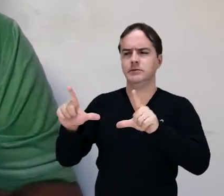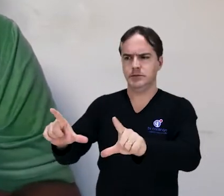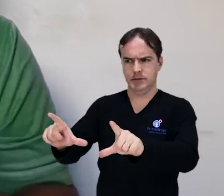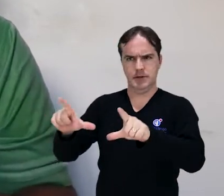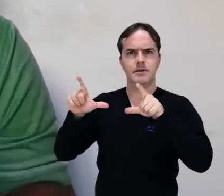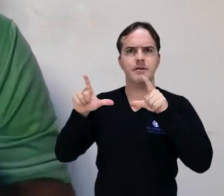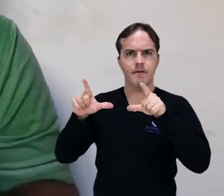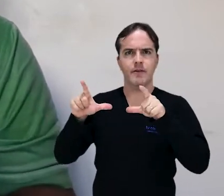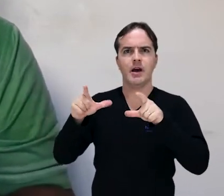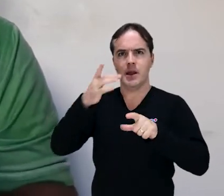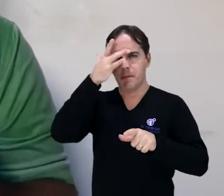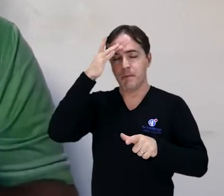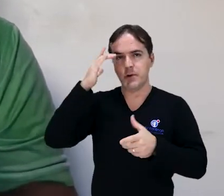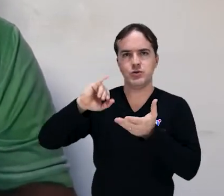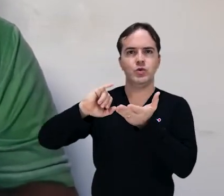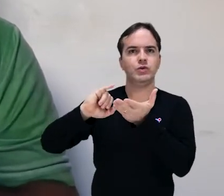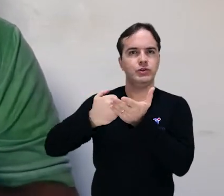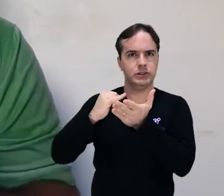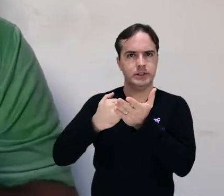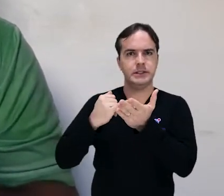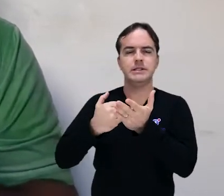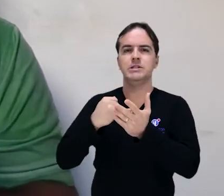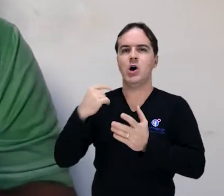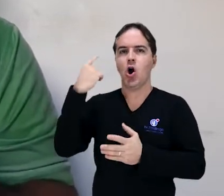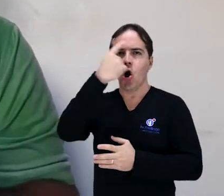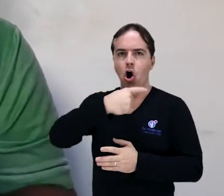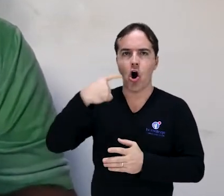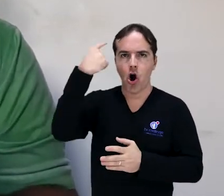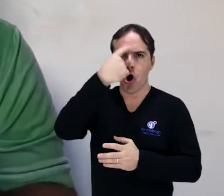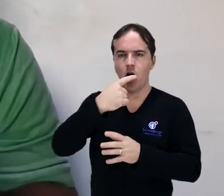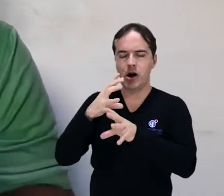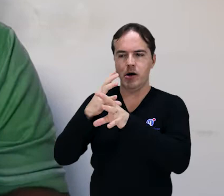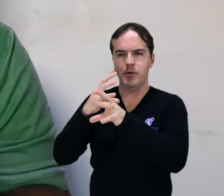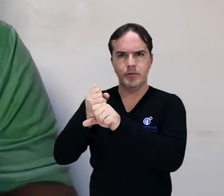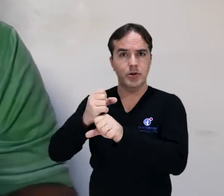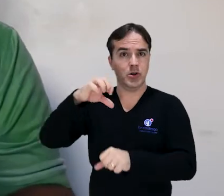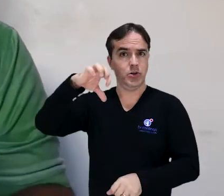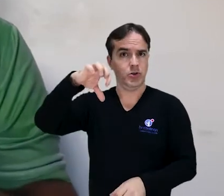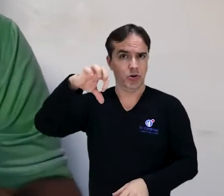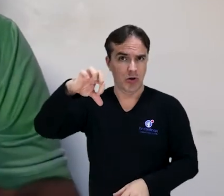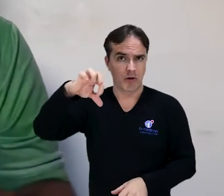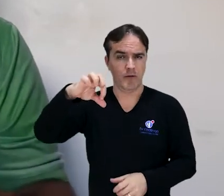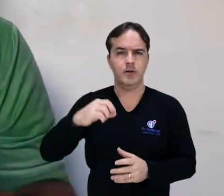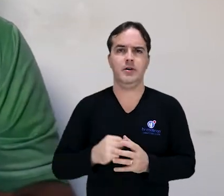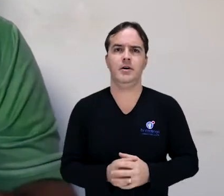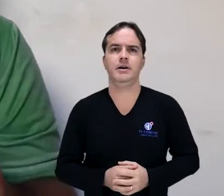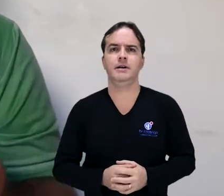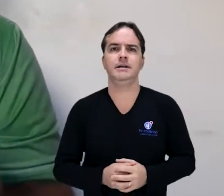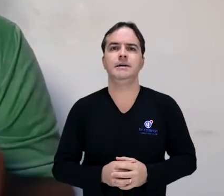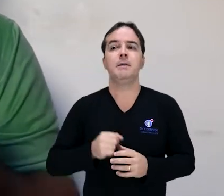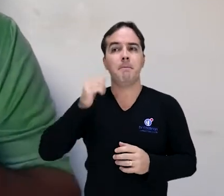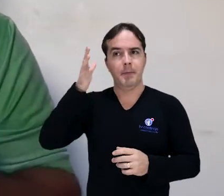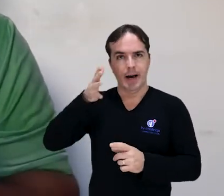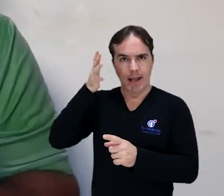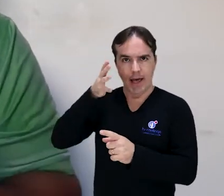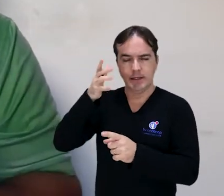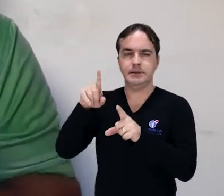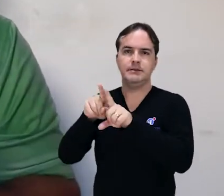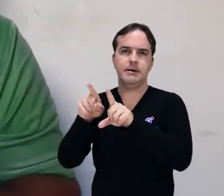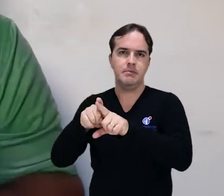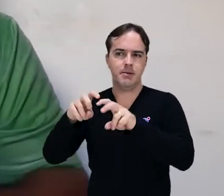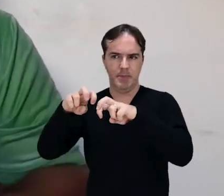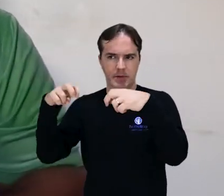certificados para todos os inscritos que completarem a carga horária mínima Nova Era de atividades isso contando palestras